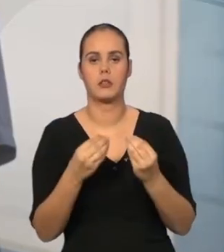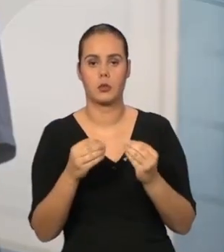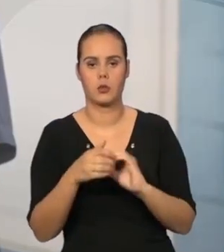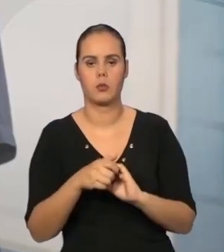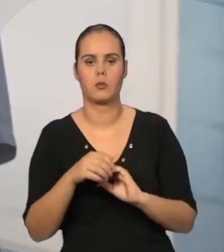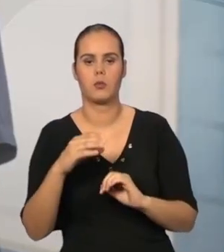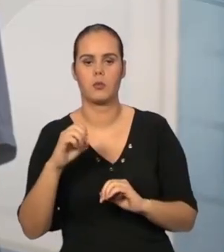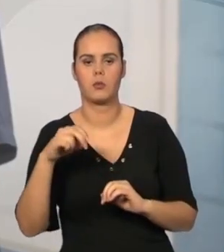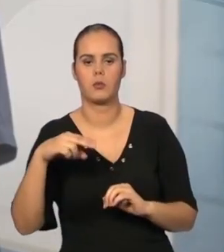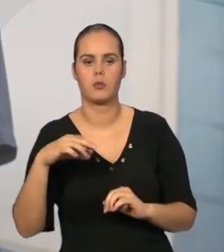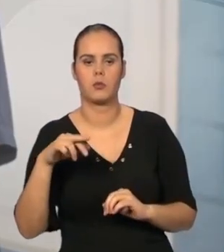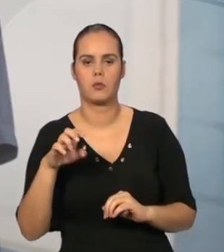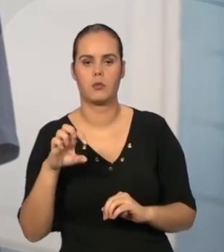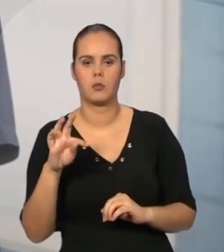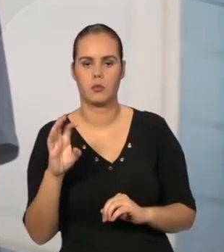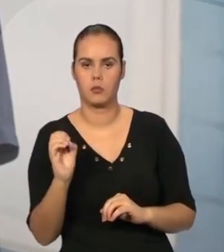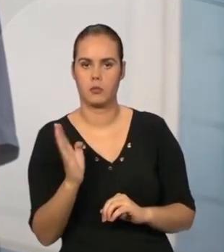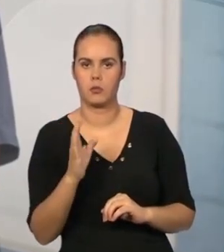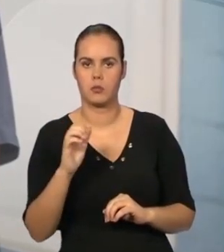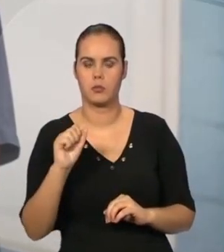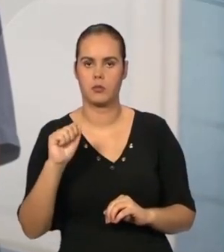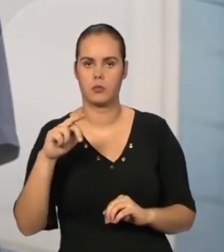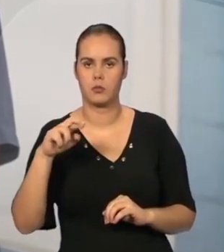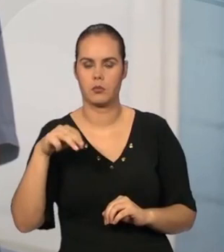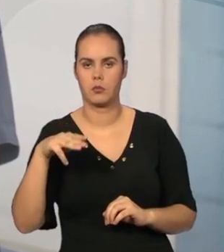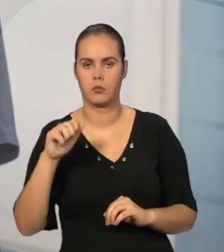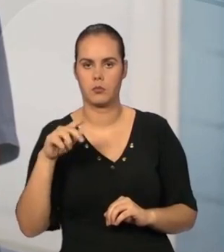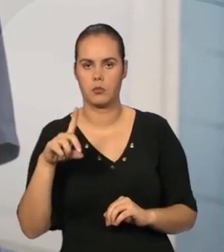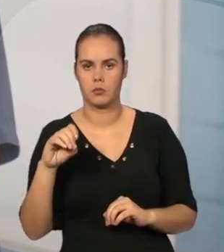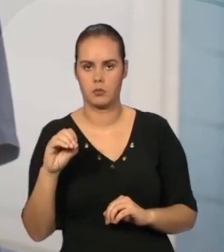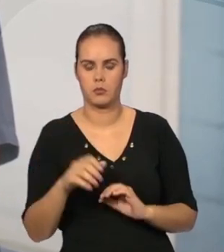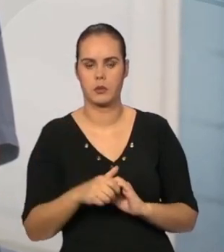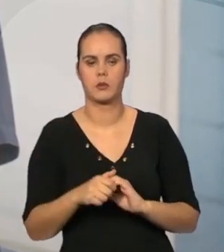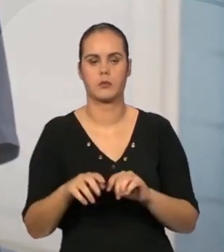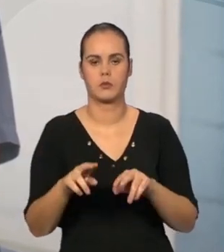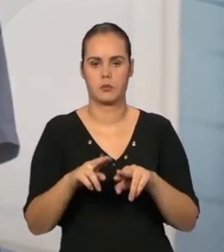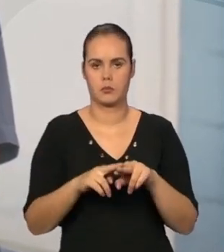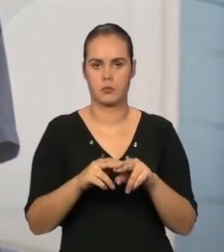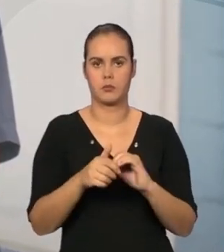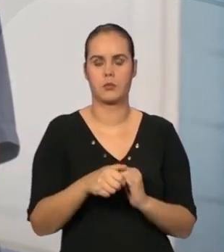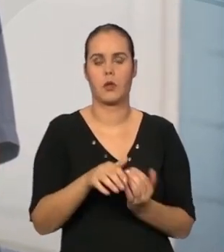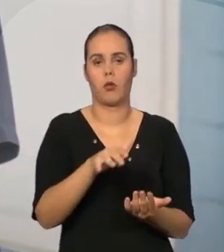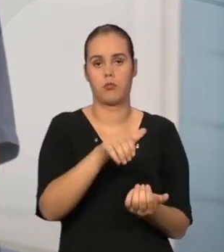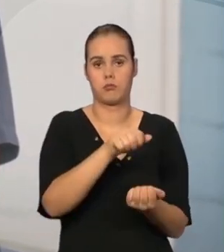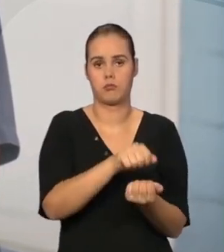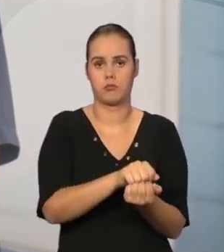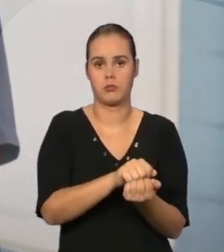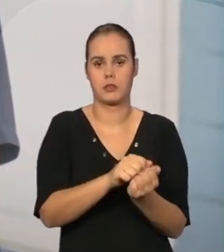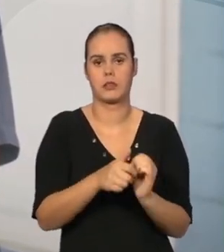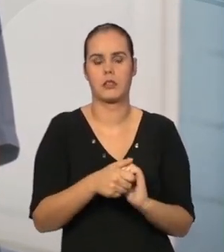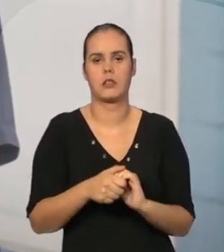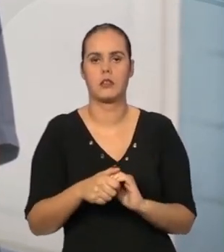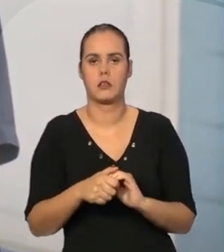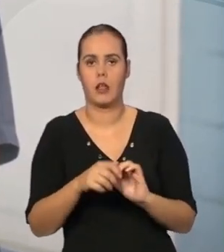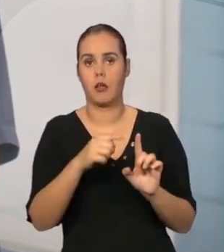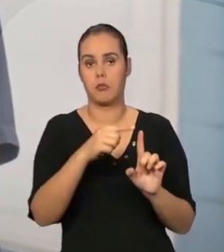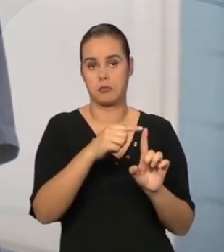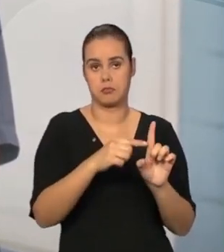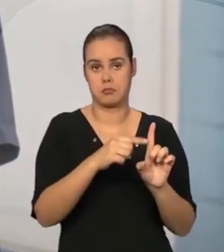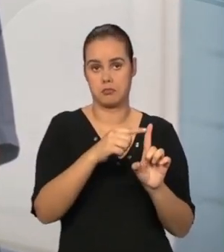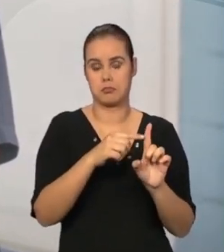Reservatórios servem para armazenar água a temperatura ambiente. Eles podem ser utilizados em